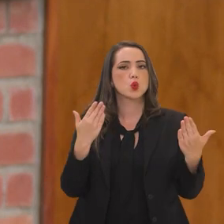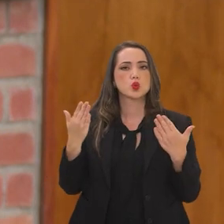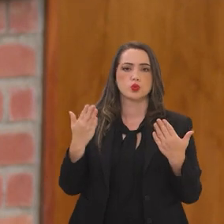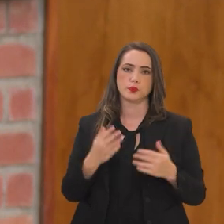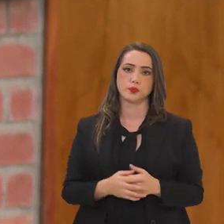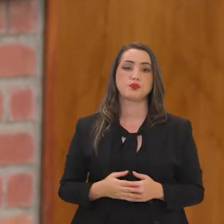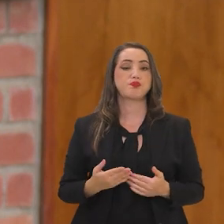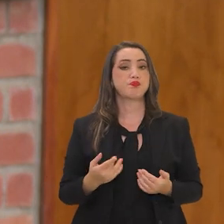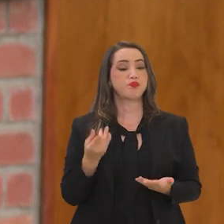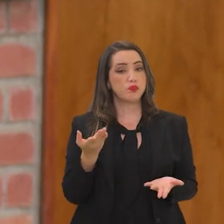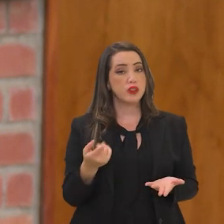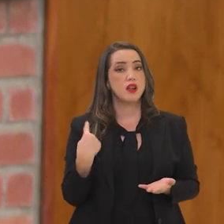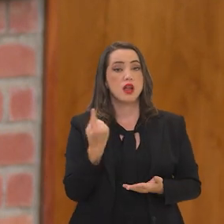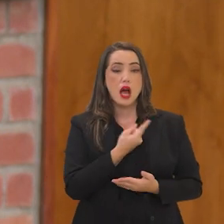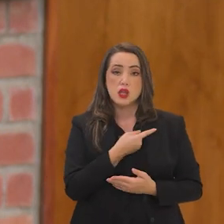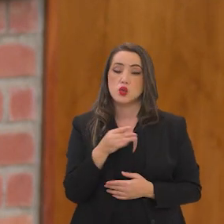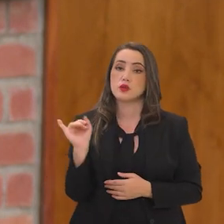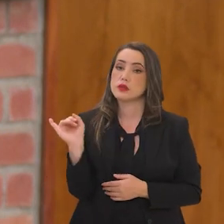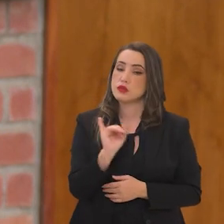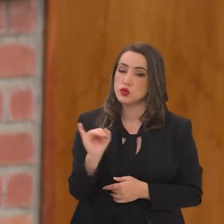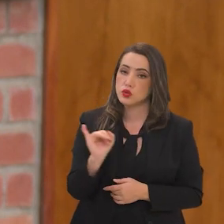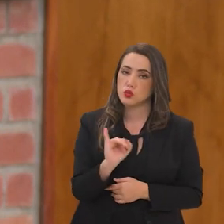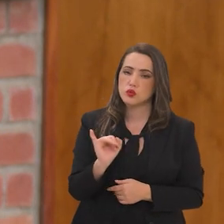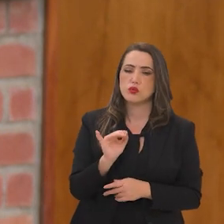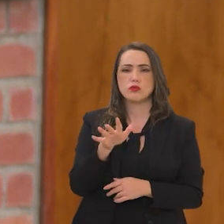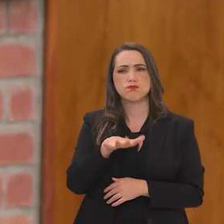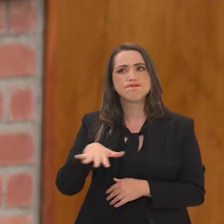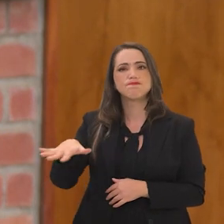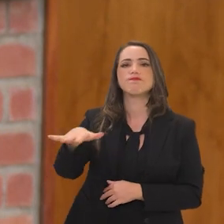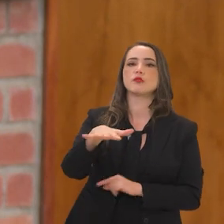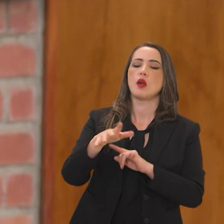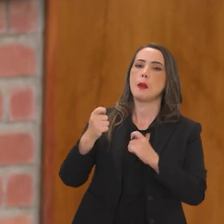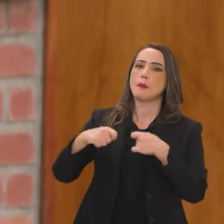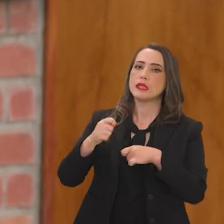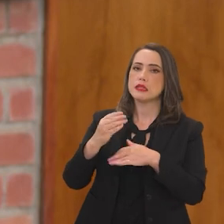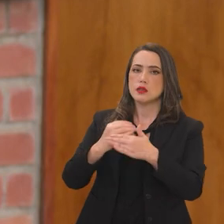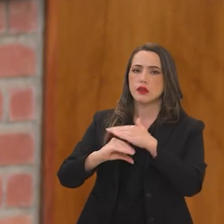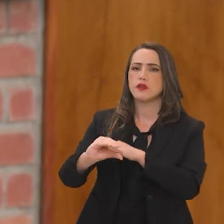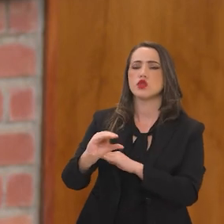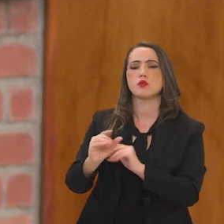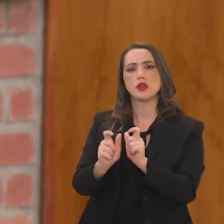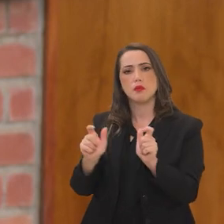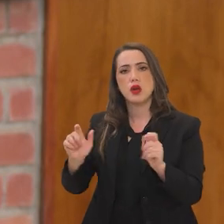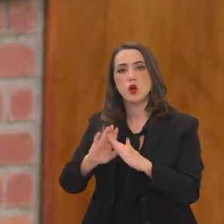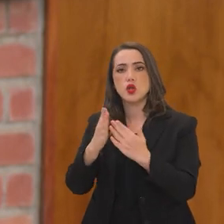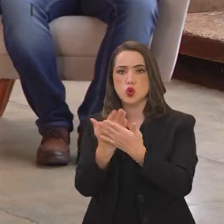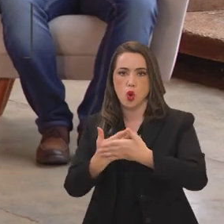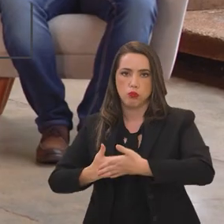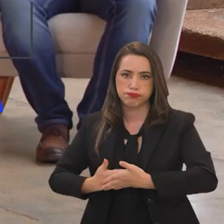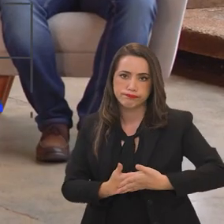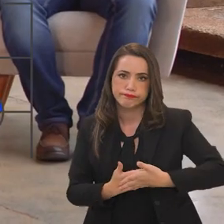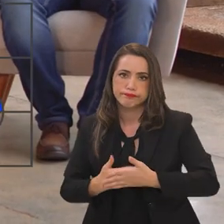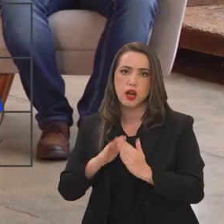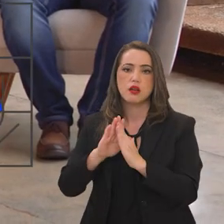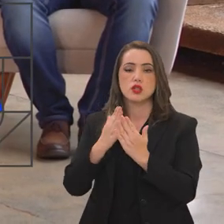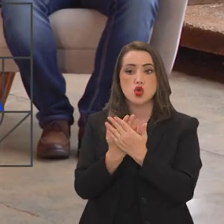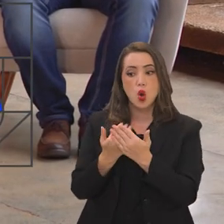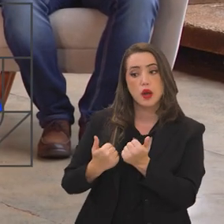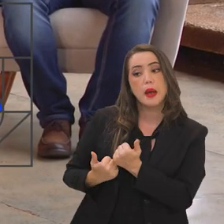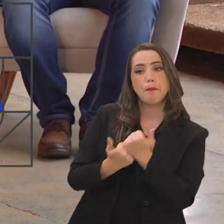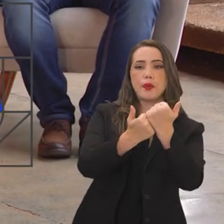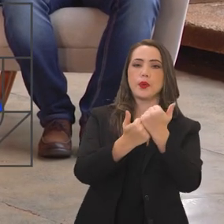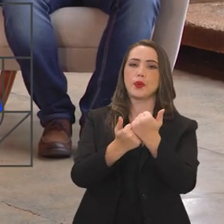uma situação como essa eu acho que as nossas instituições de uma forma geral elas precisam fazer um investimento maior em creches em